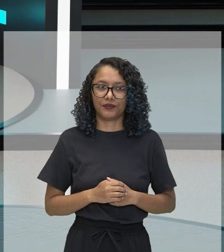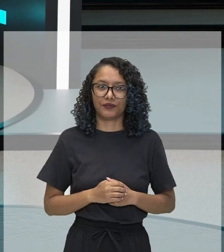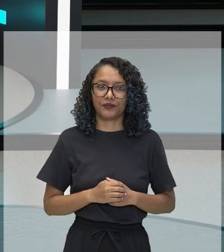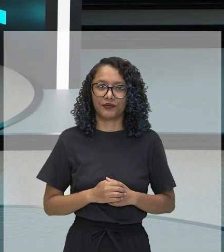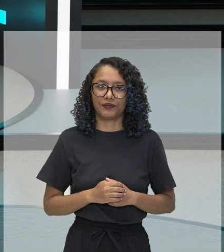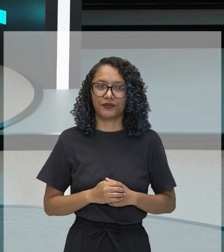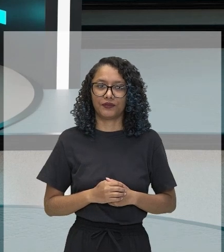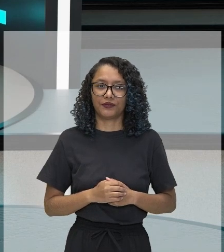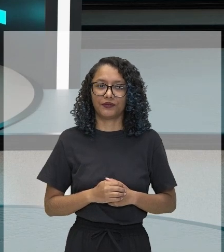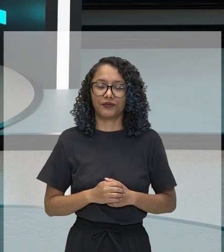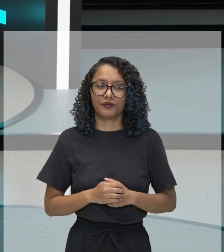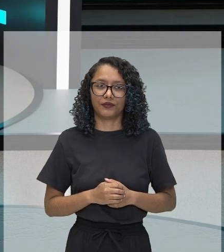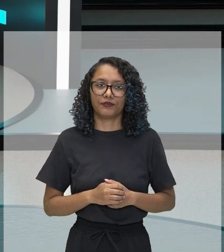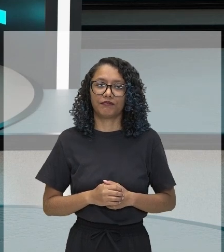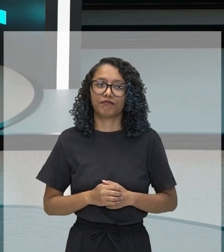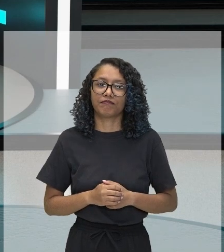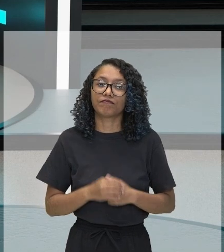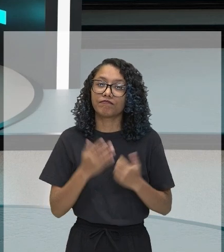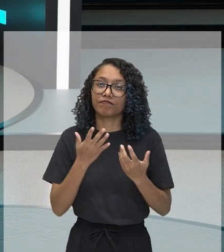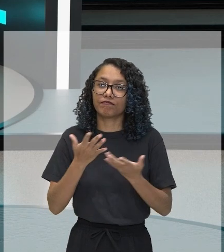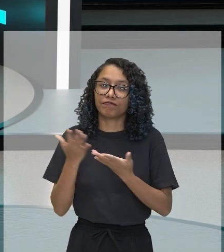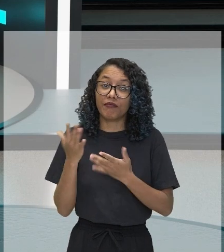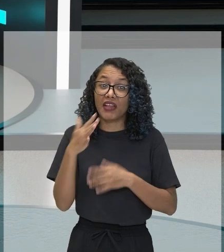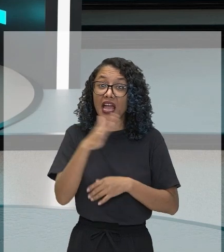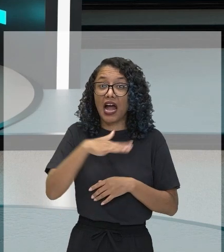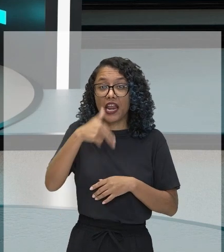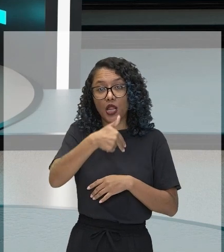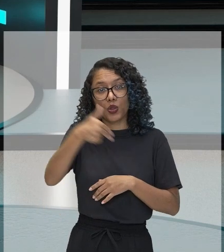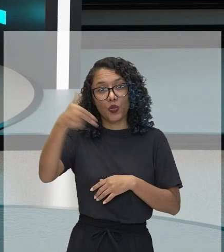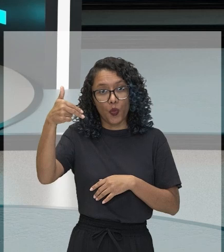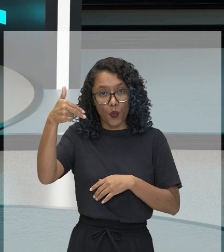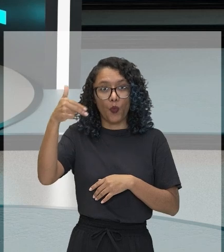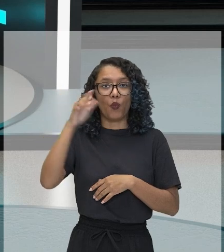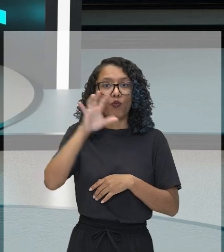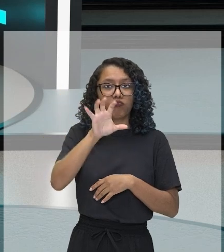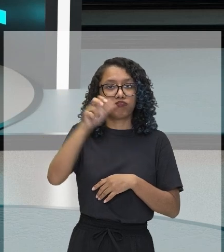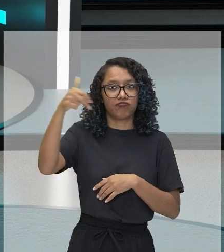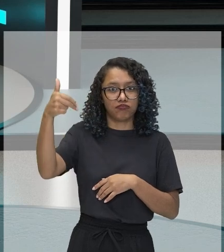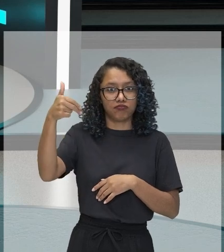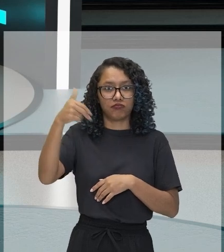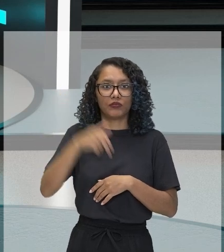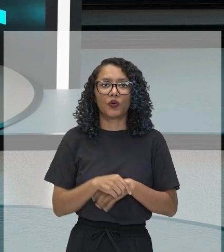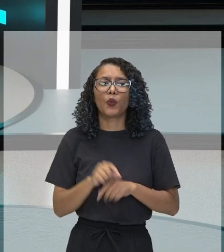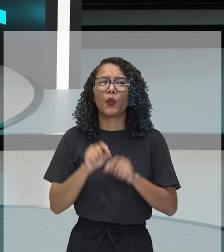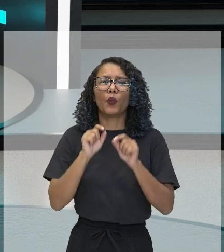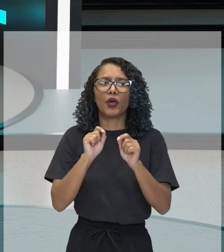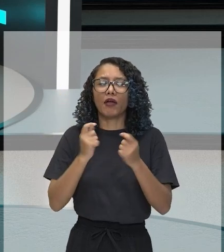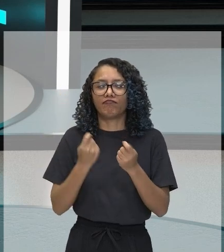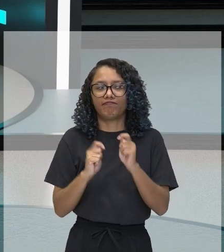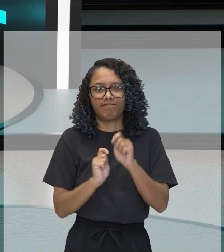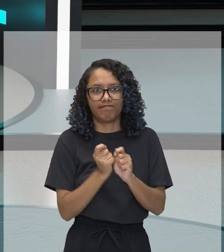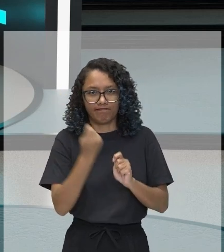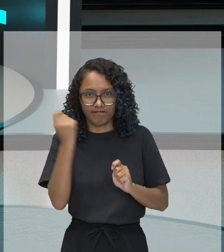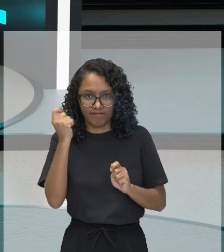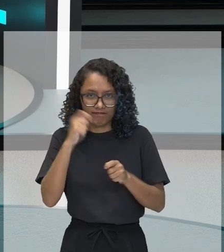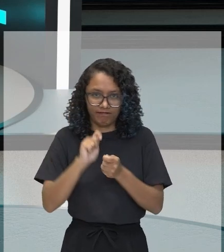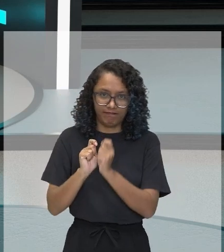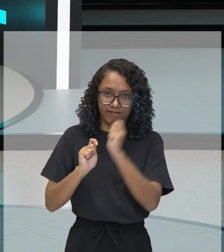Então, aqui nós temos a região Nordeste, que o frevo caracteriza também a